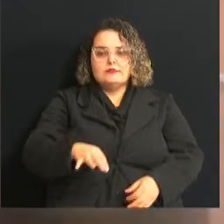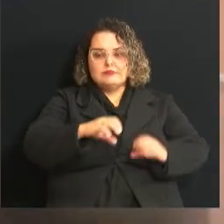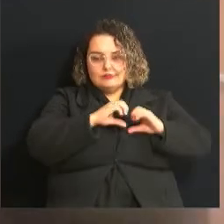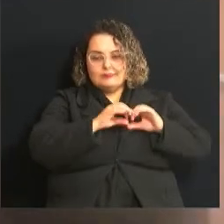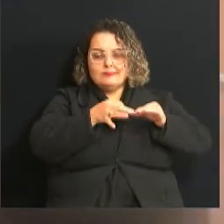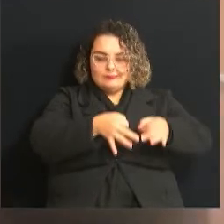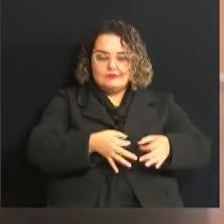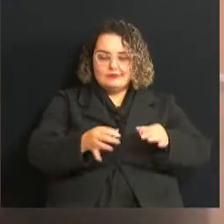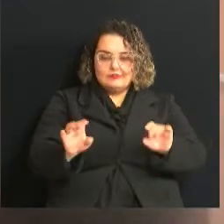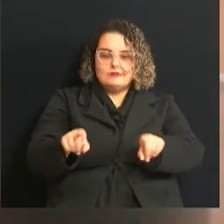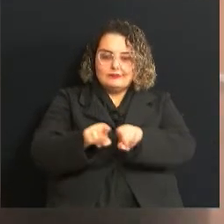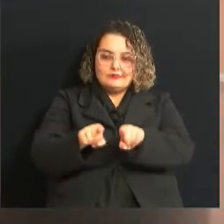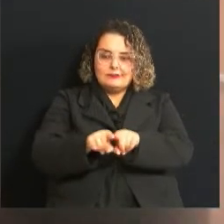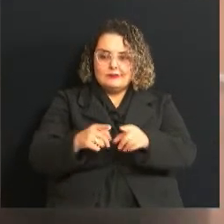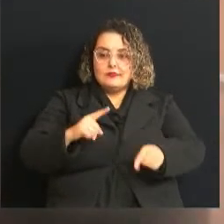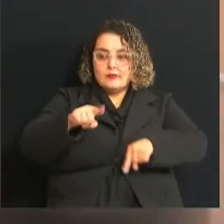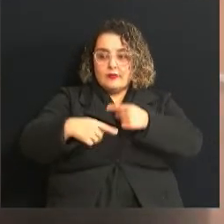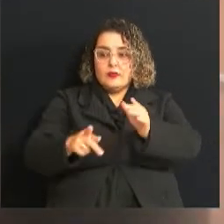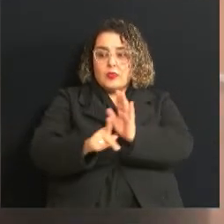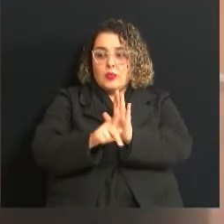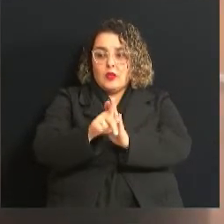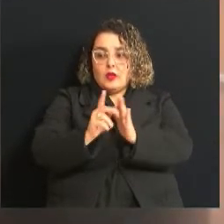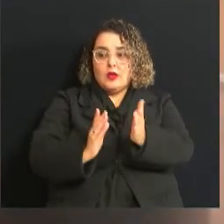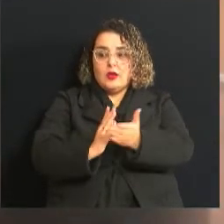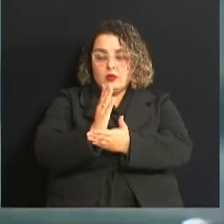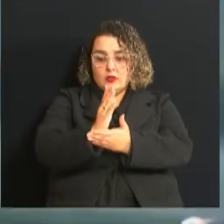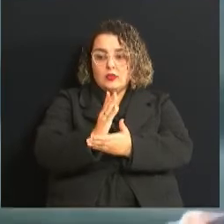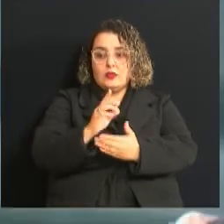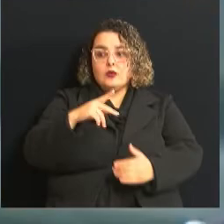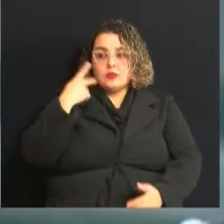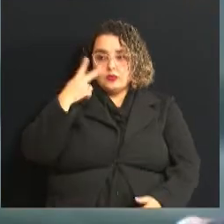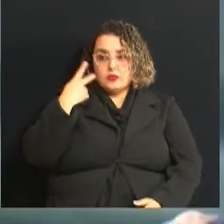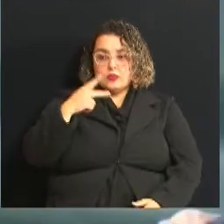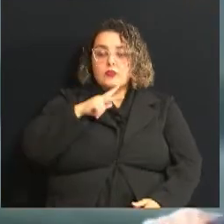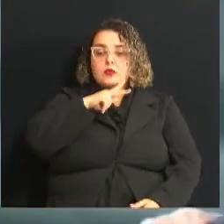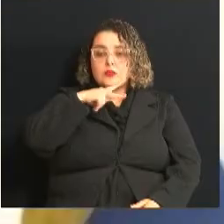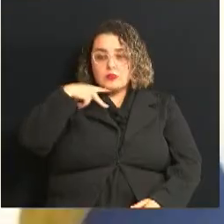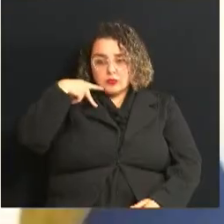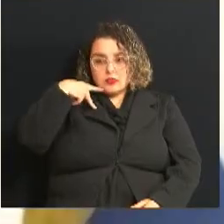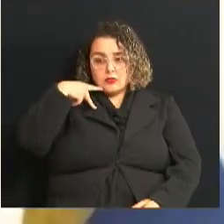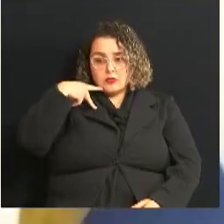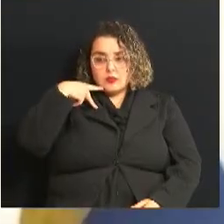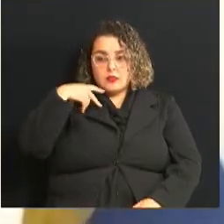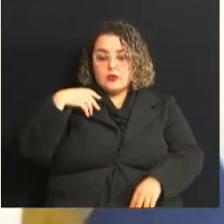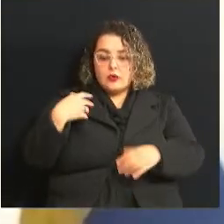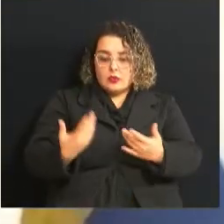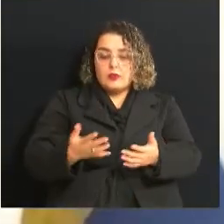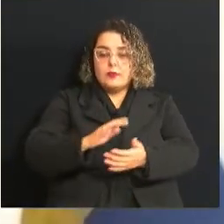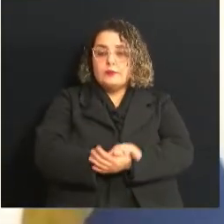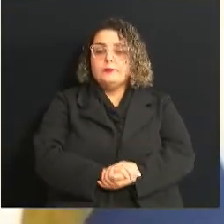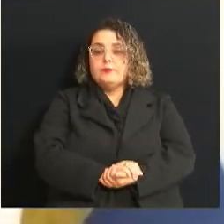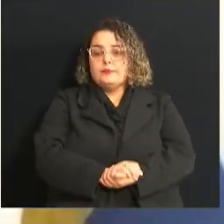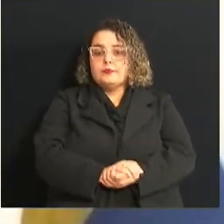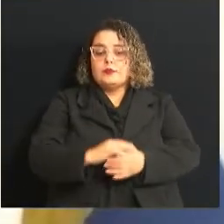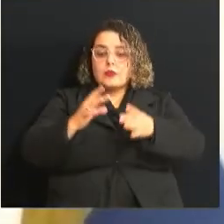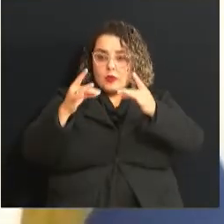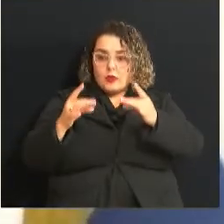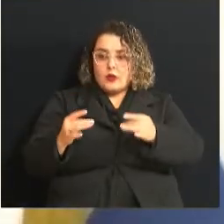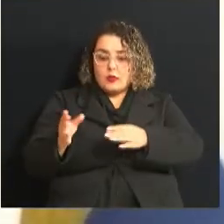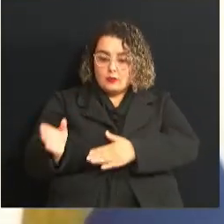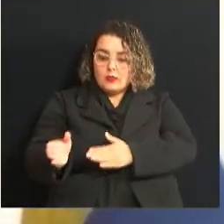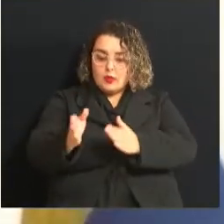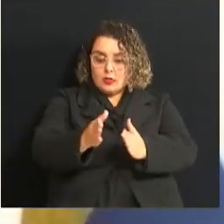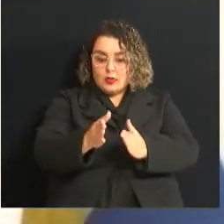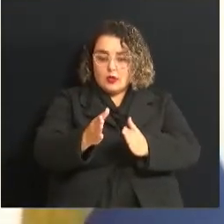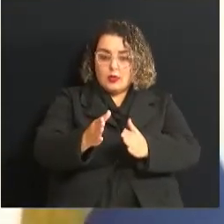Outro projeto discutido e aprovado foi do vereador Permínio Monteiro, que determina a rota turística das águas